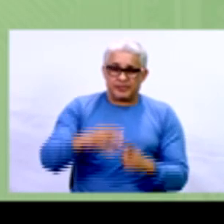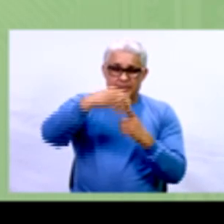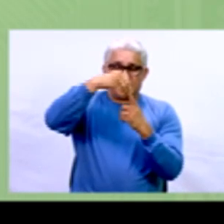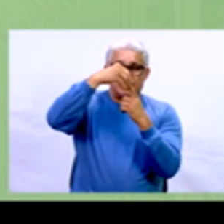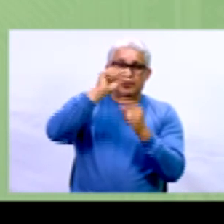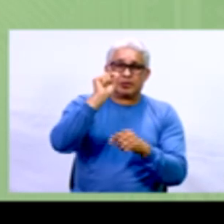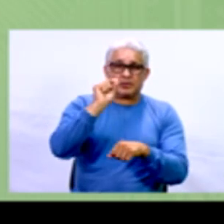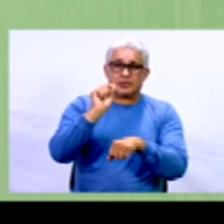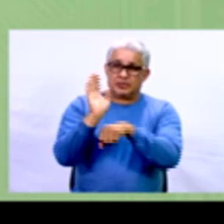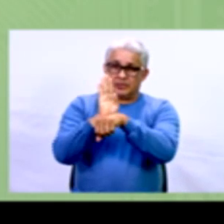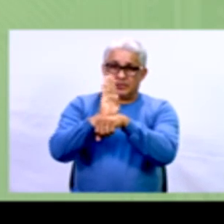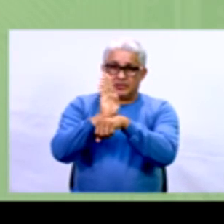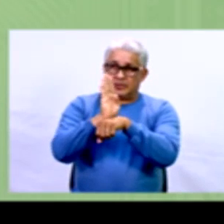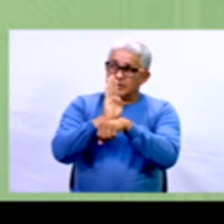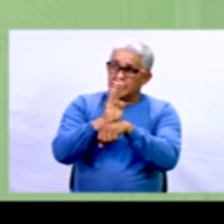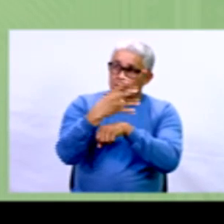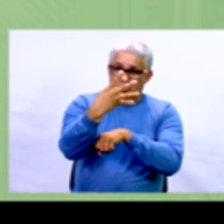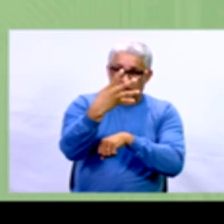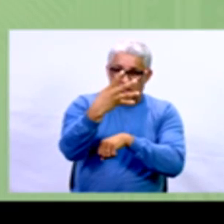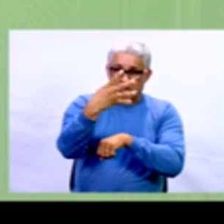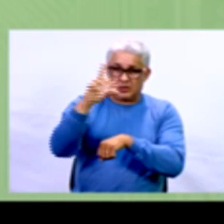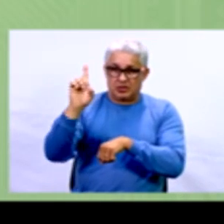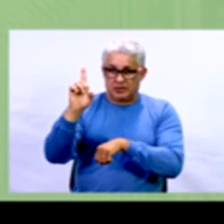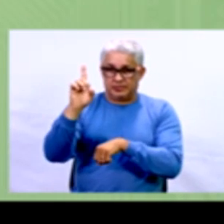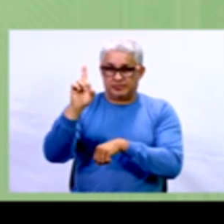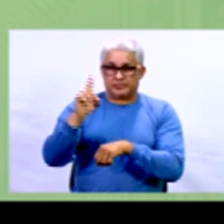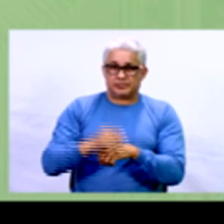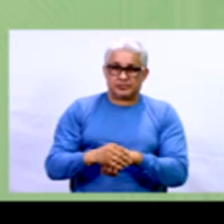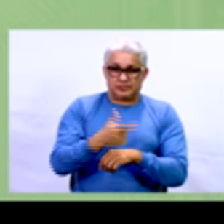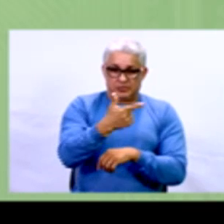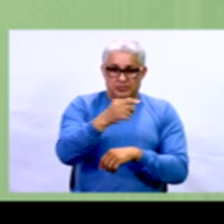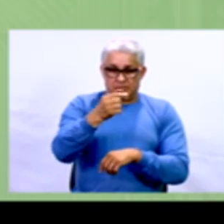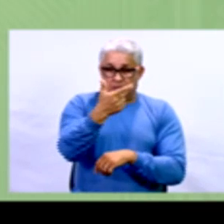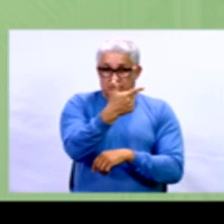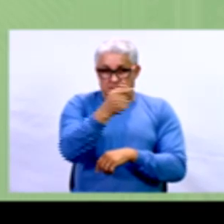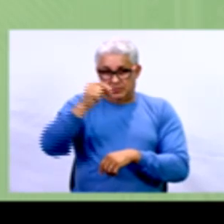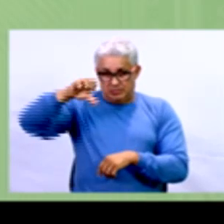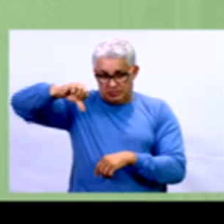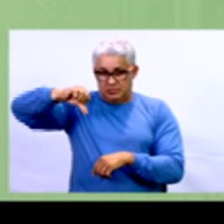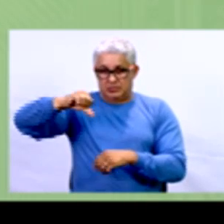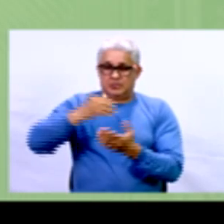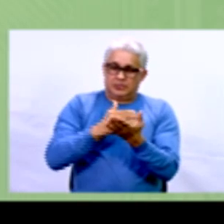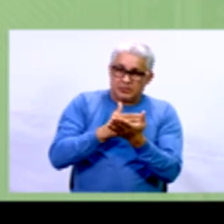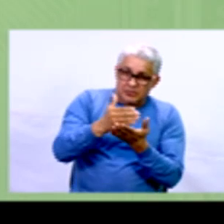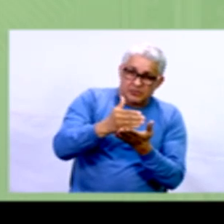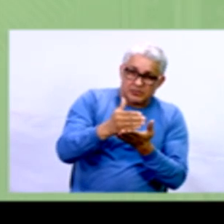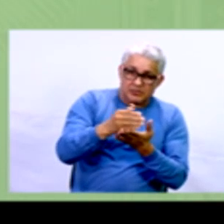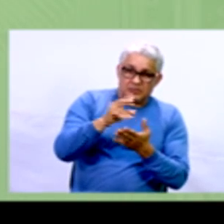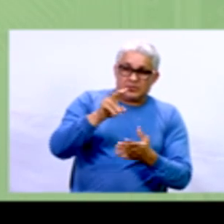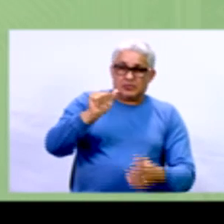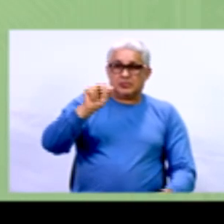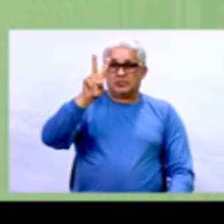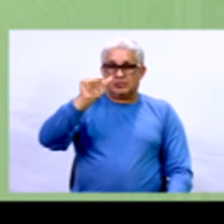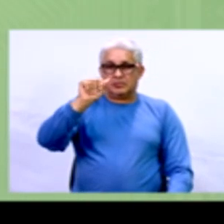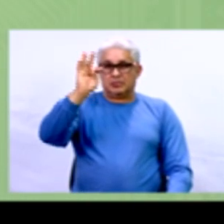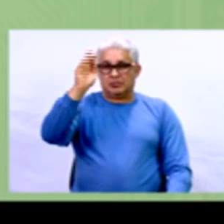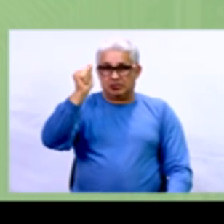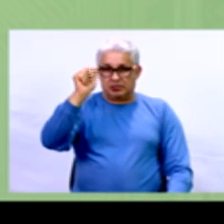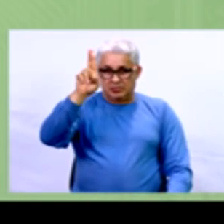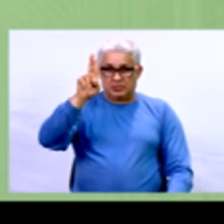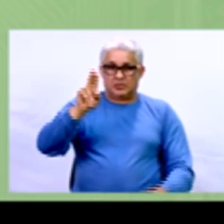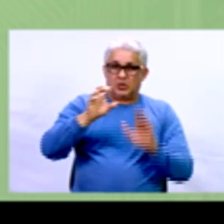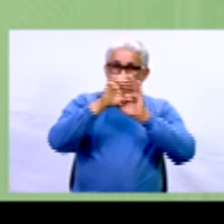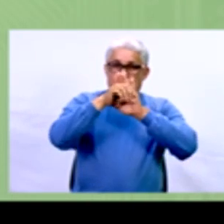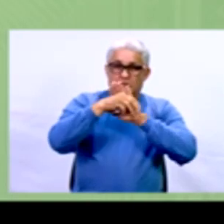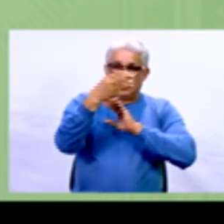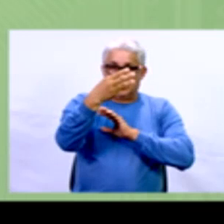sobre o cinema 4D. Então, a partir de 2009, com a estreia do filme Avatar, o conceito 3D